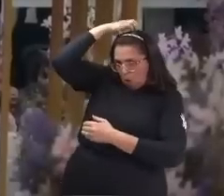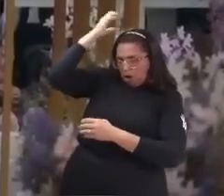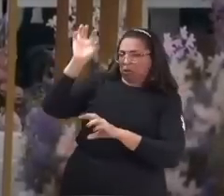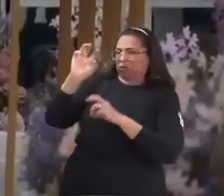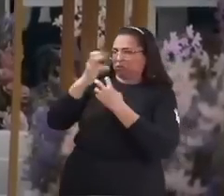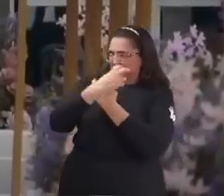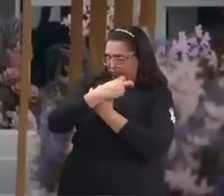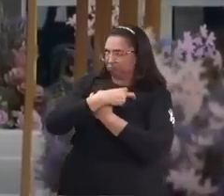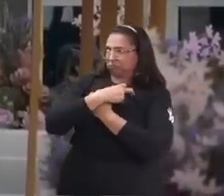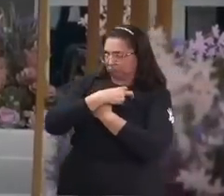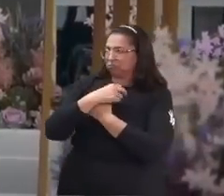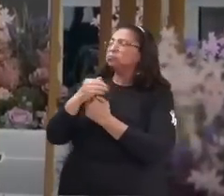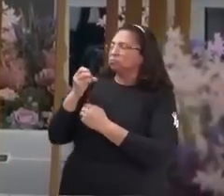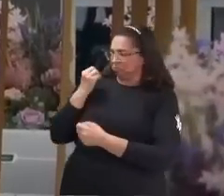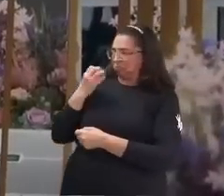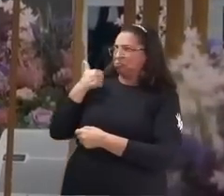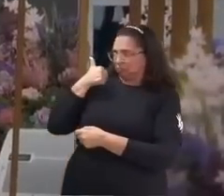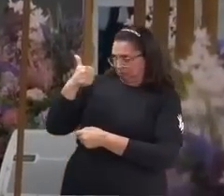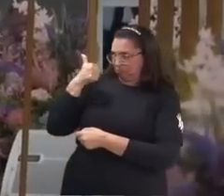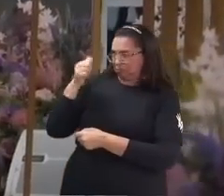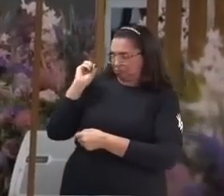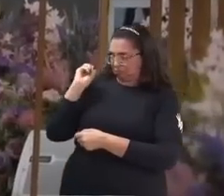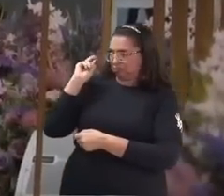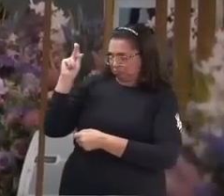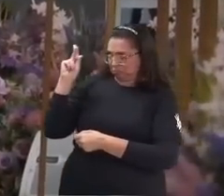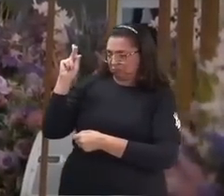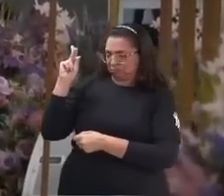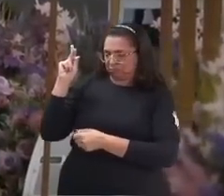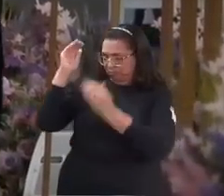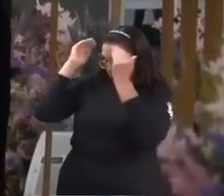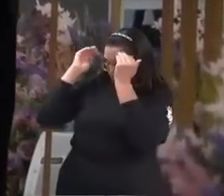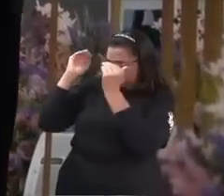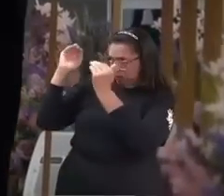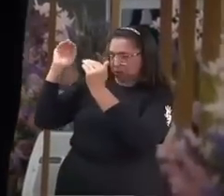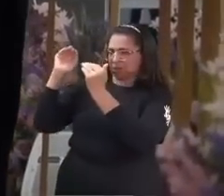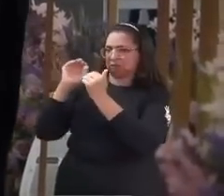Sim, senhor, meu rei. Vou cumprir. Aleluia.